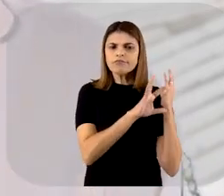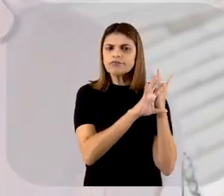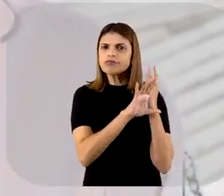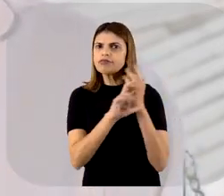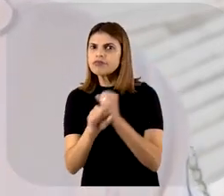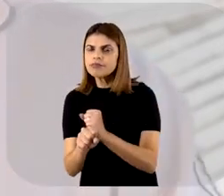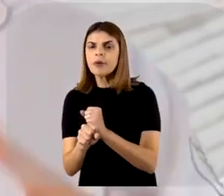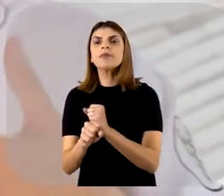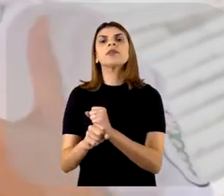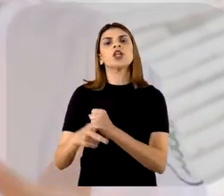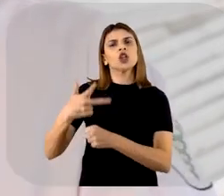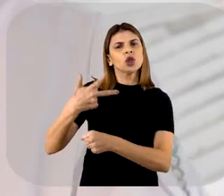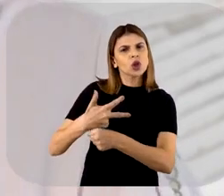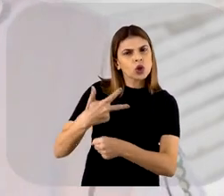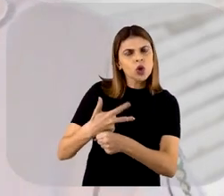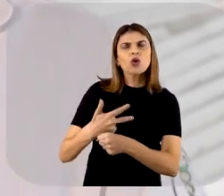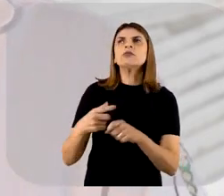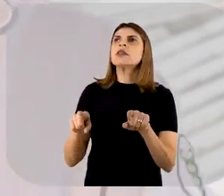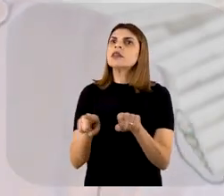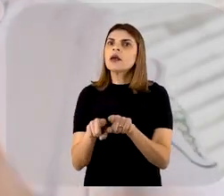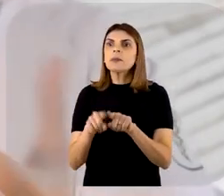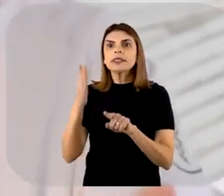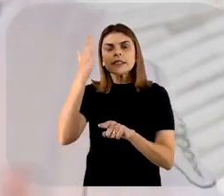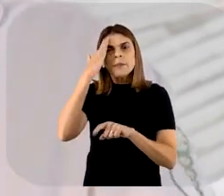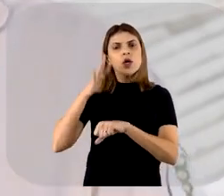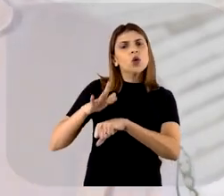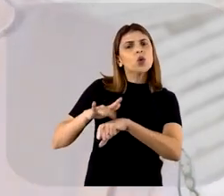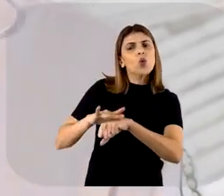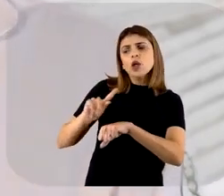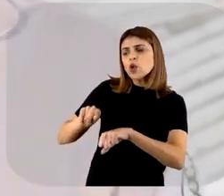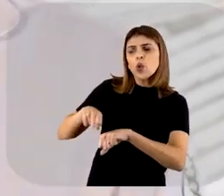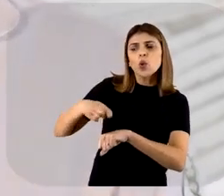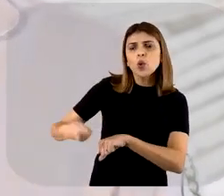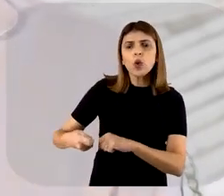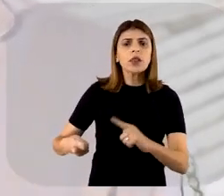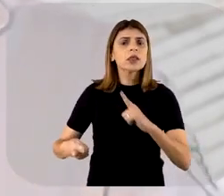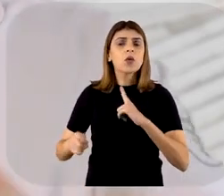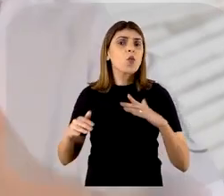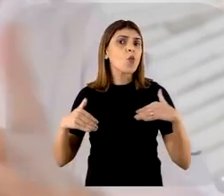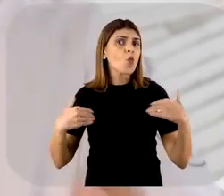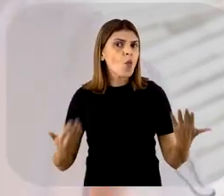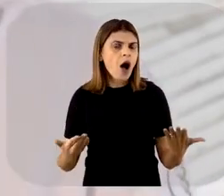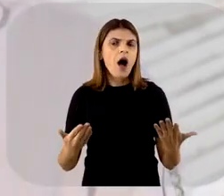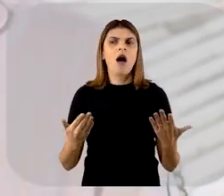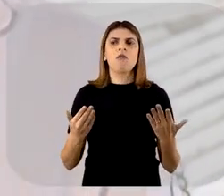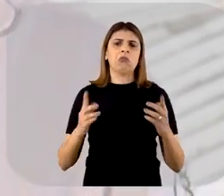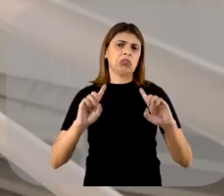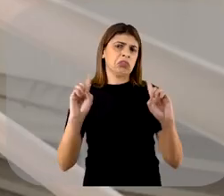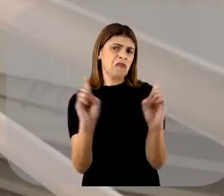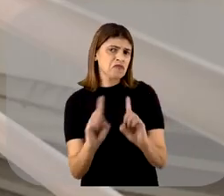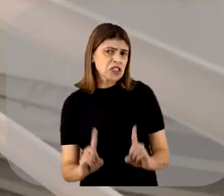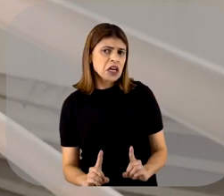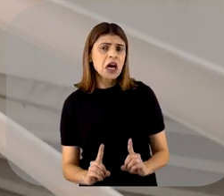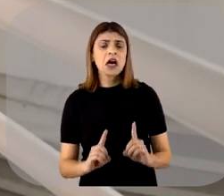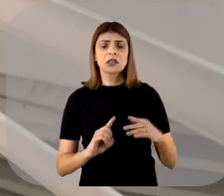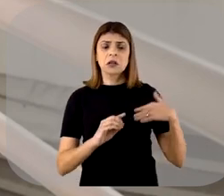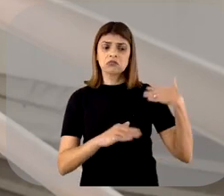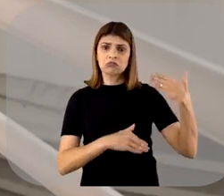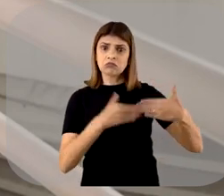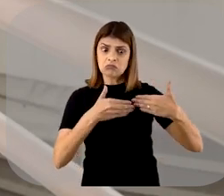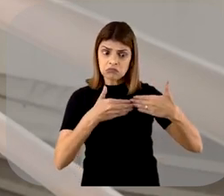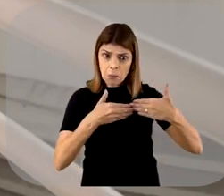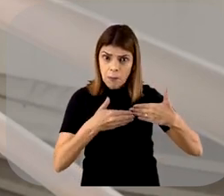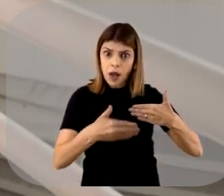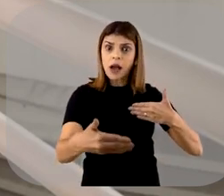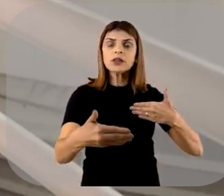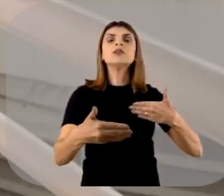vida desse idoso, vai conhecer as doenças que ele possui, as deficiências, e a partir daí,